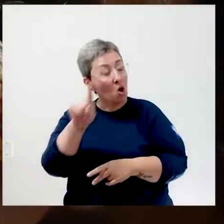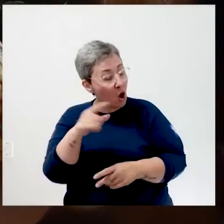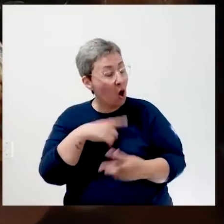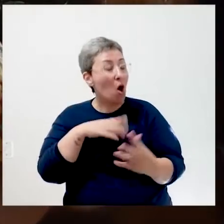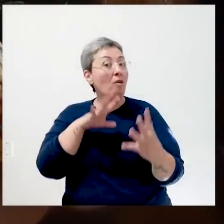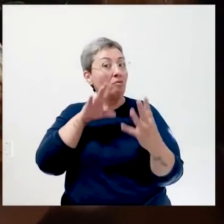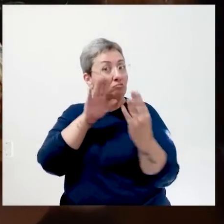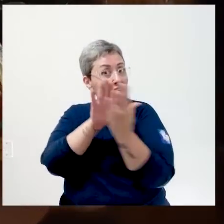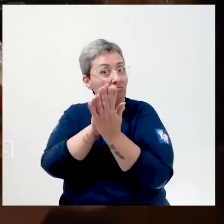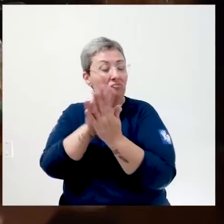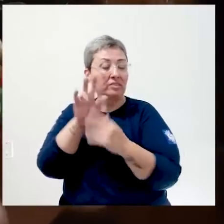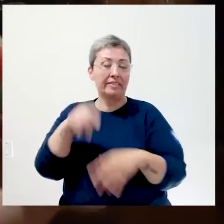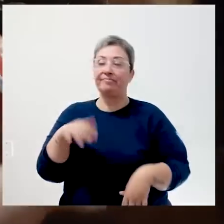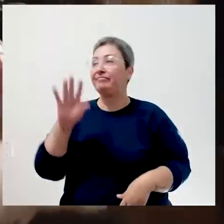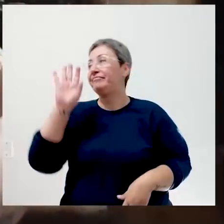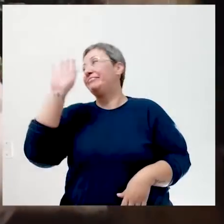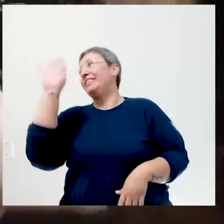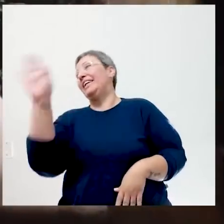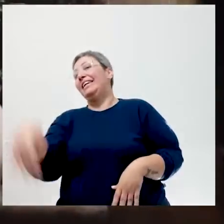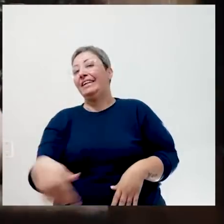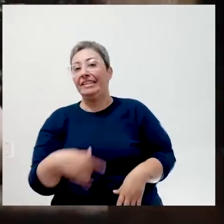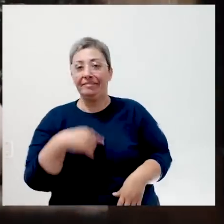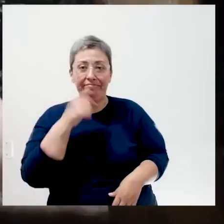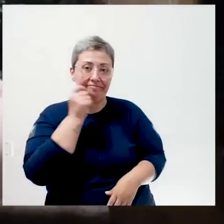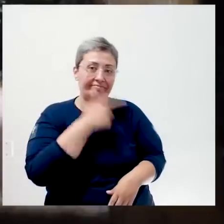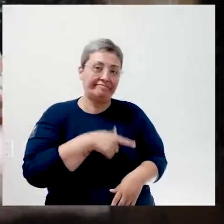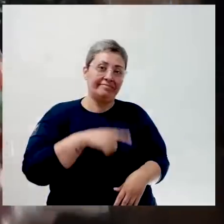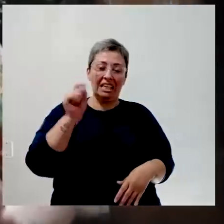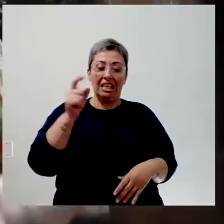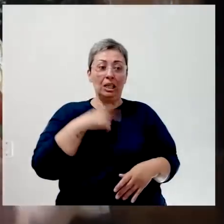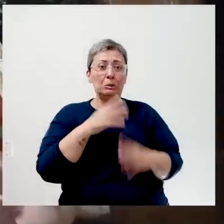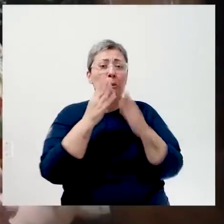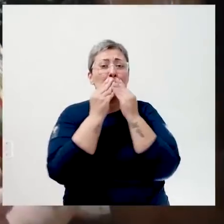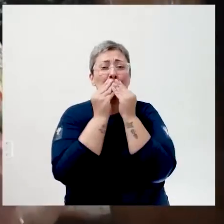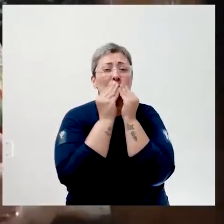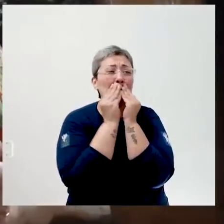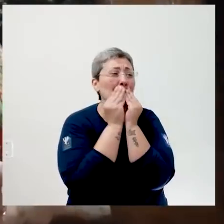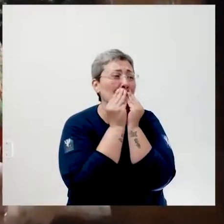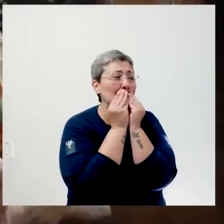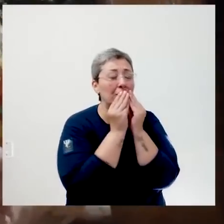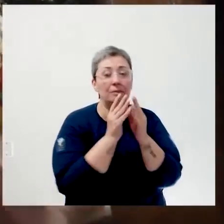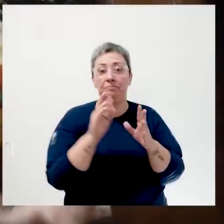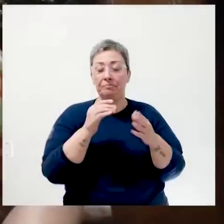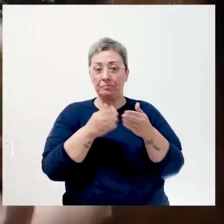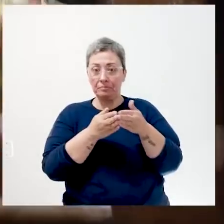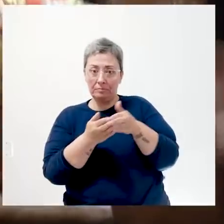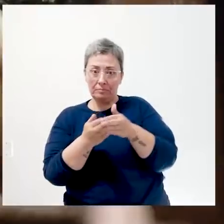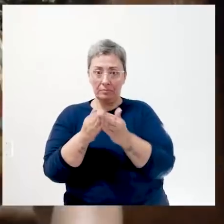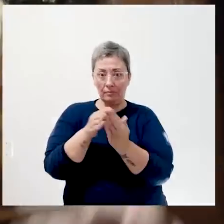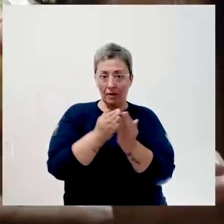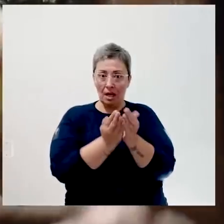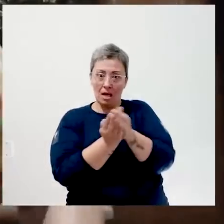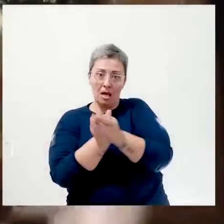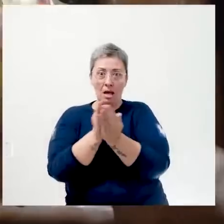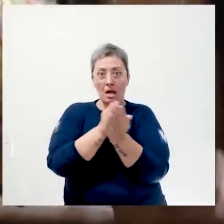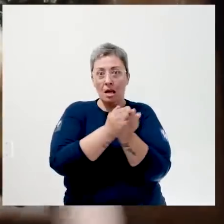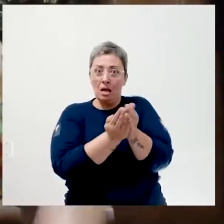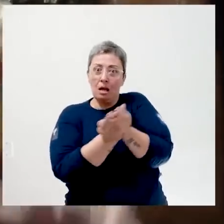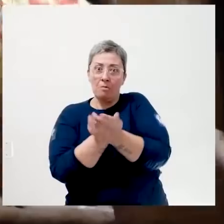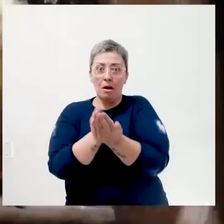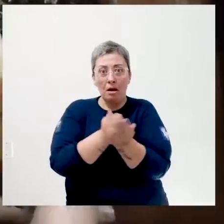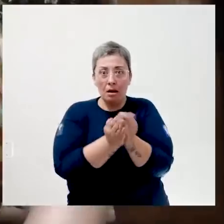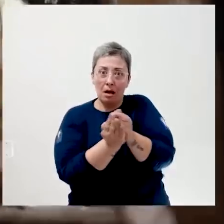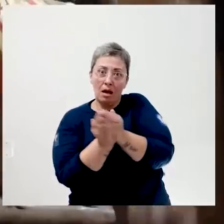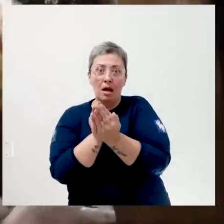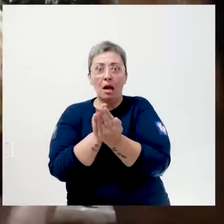olhos, homem, nos teus olhos. Que é isso? Shhh, fica quieto. E a canoa começou a mexer. A